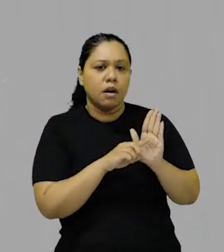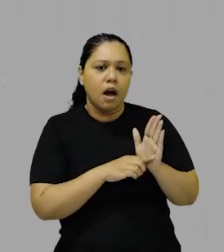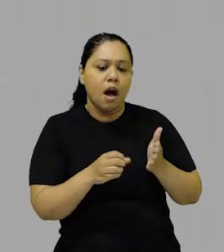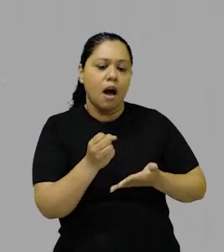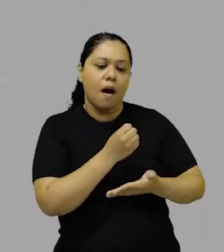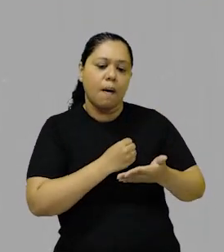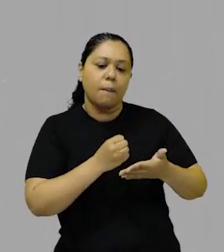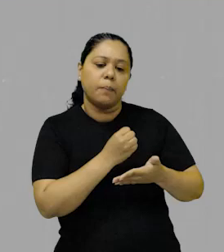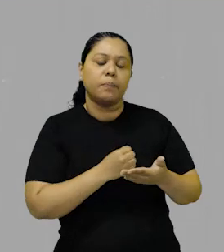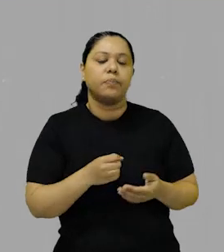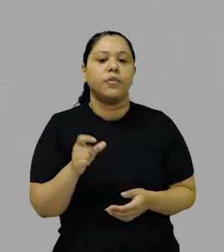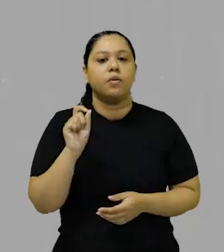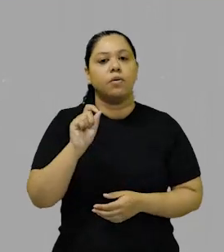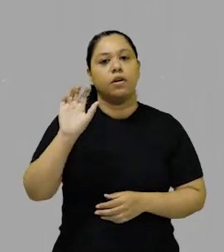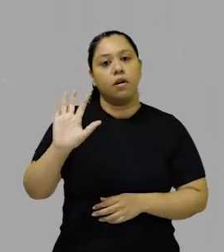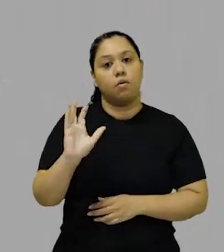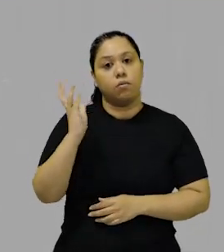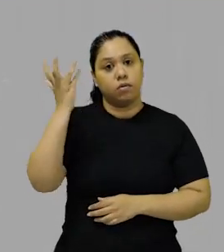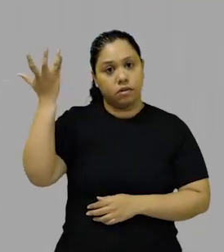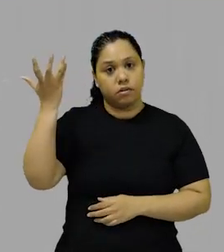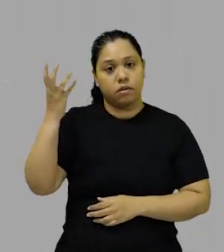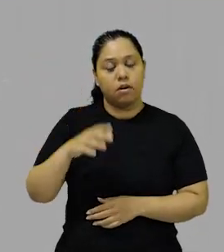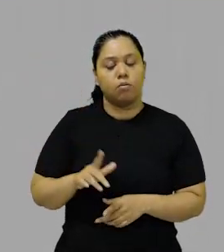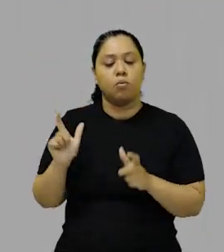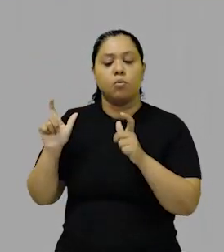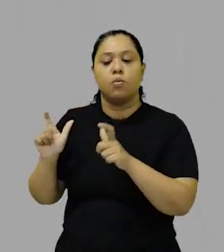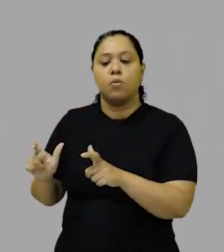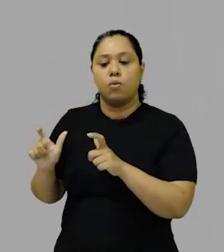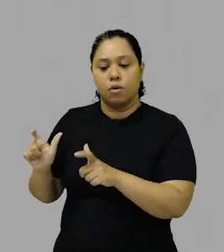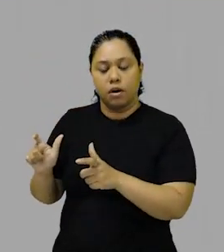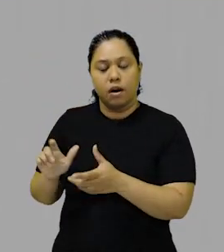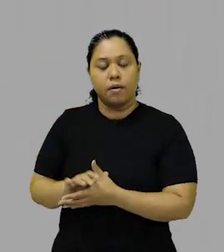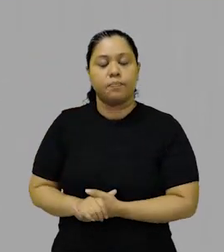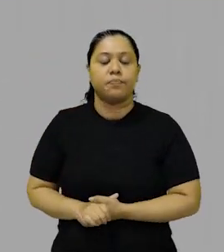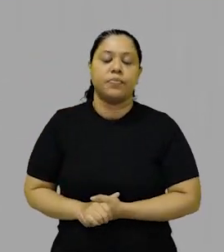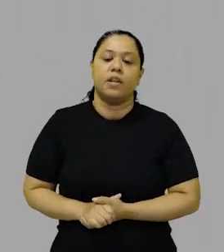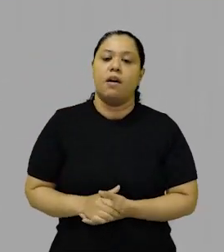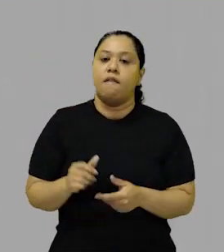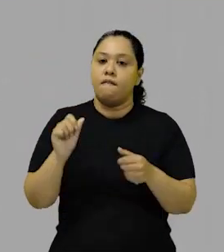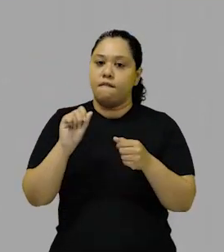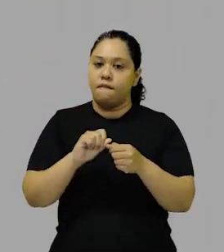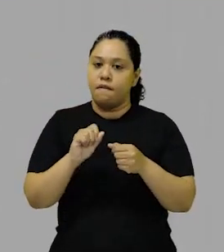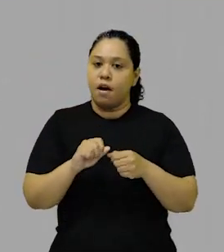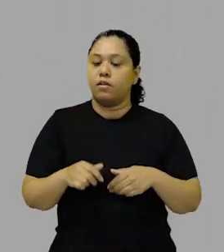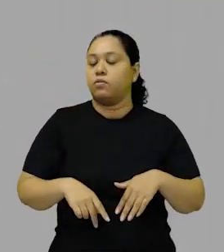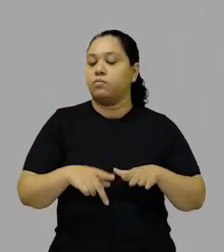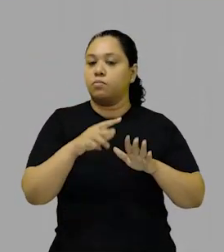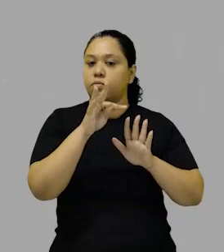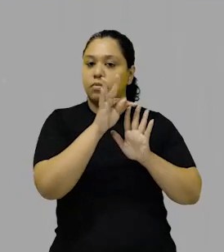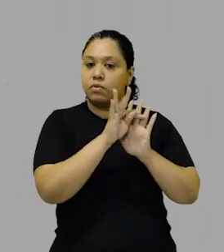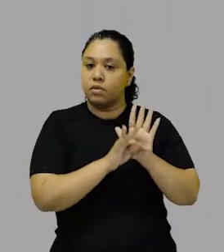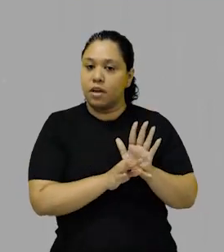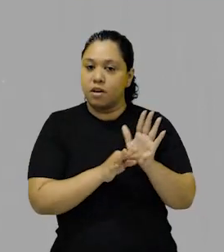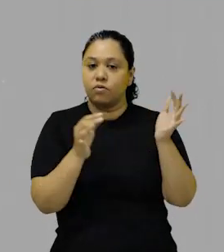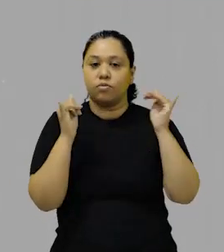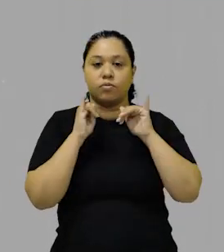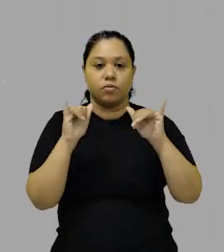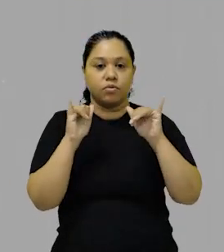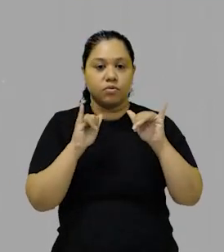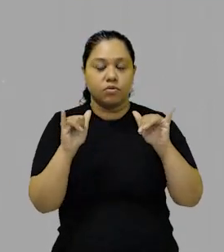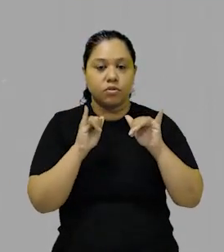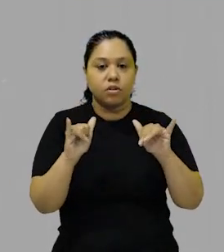pessoa o que aconteceu em algum lugar, quando, eu faço um texto narrativo, que pode ser uma notícia, pode ser uma